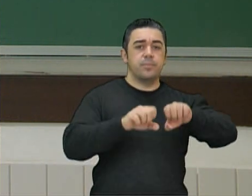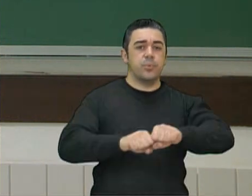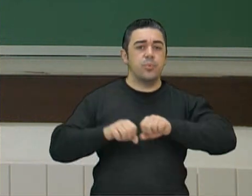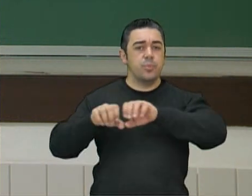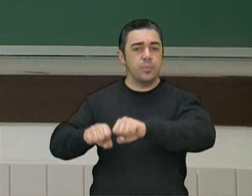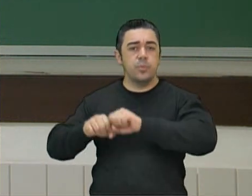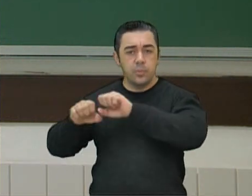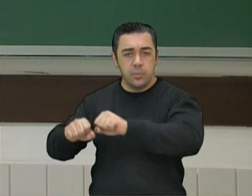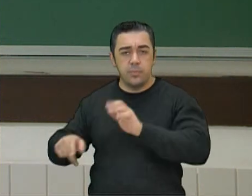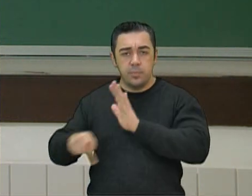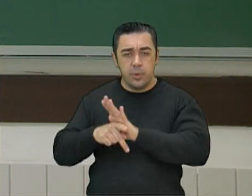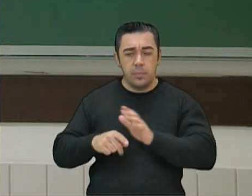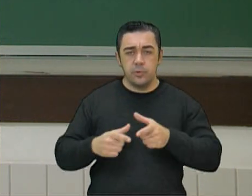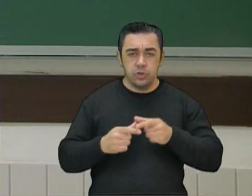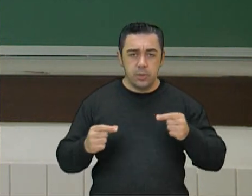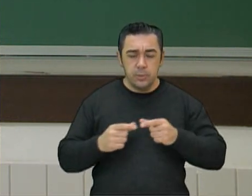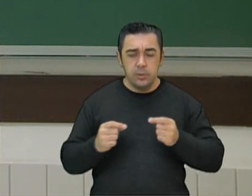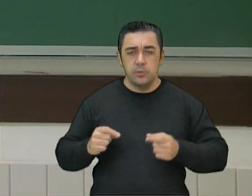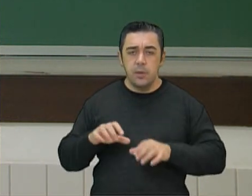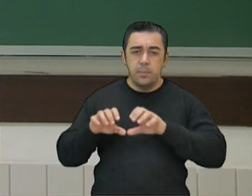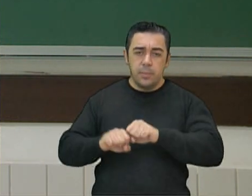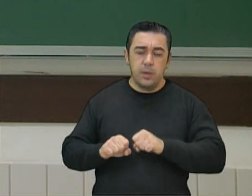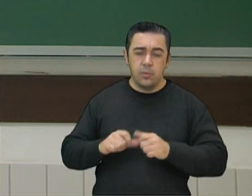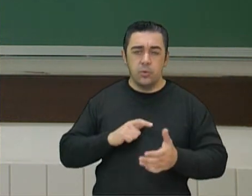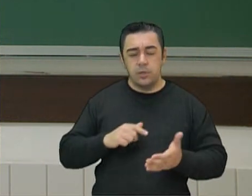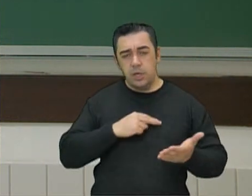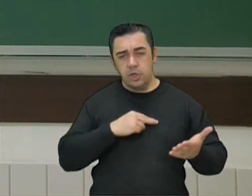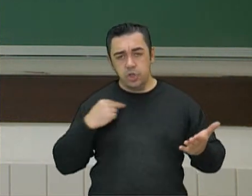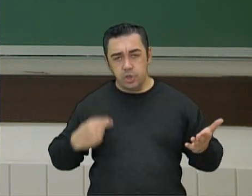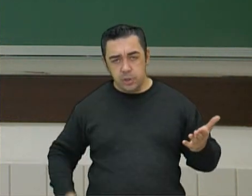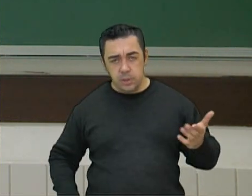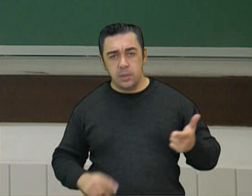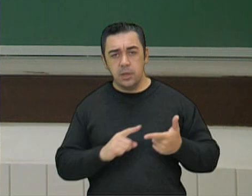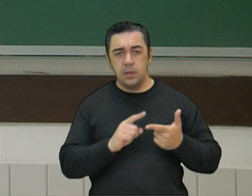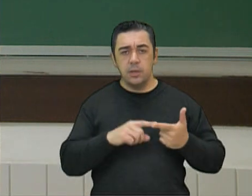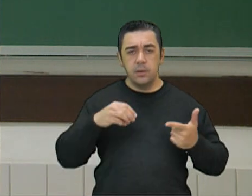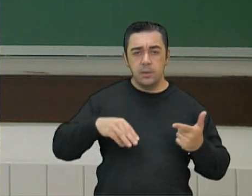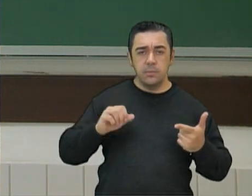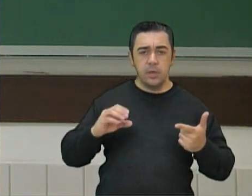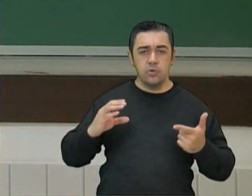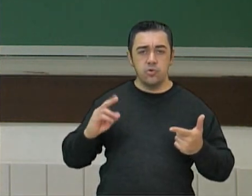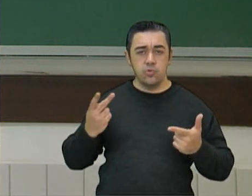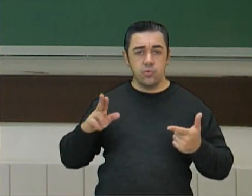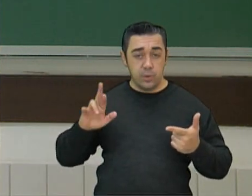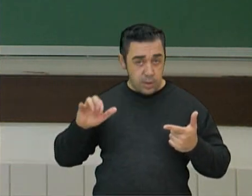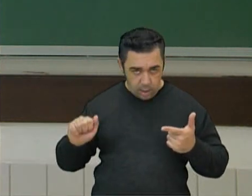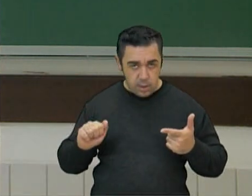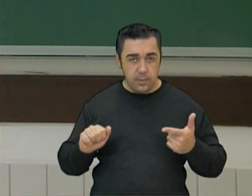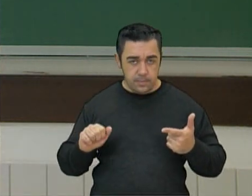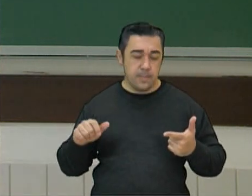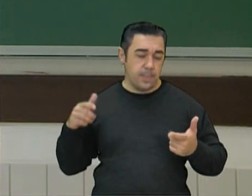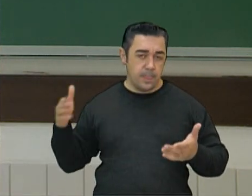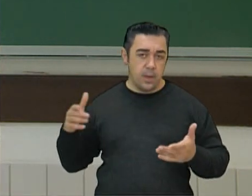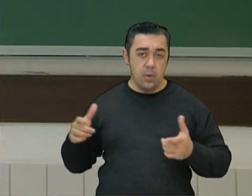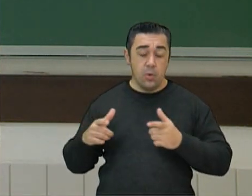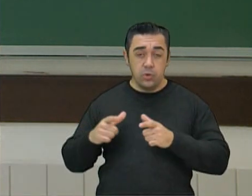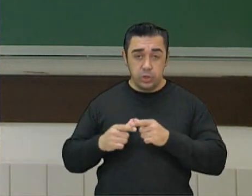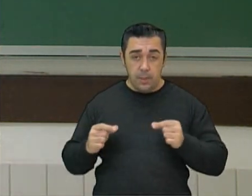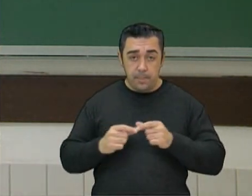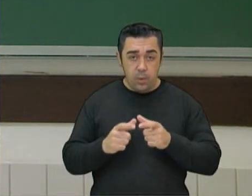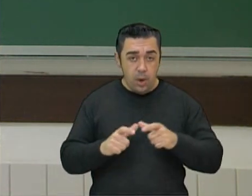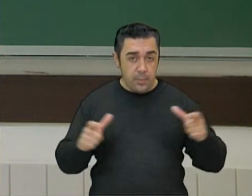expansionismo japonês, tomando Manchúria e parte da China, então, durante o governo do Hirohito. Então, o Japão se